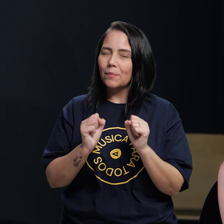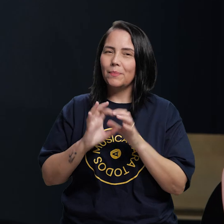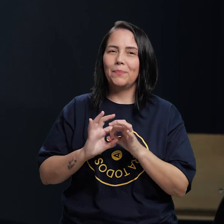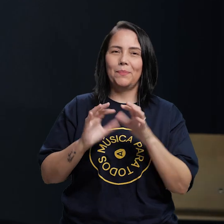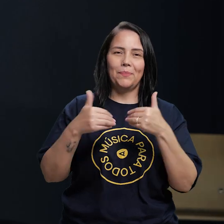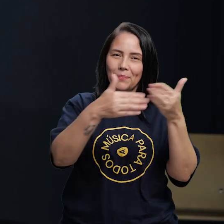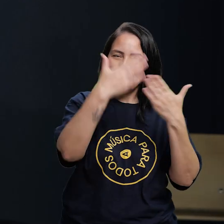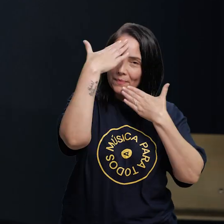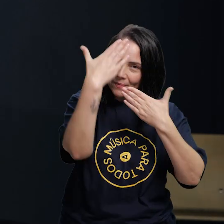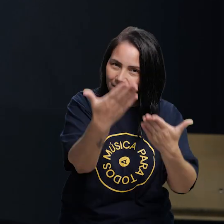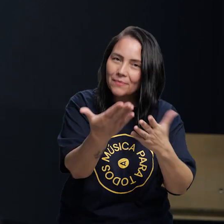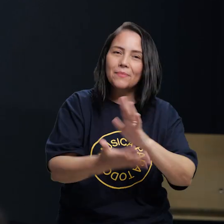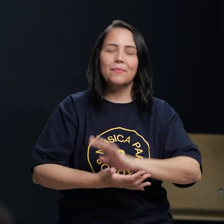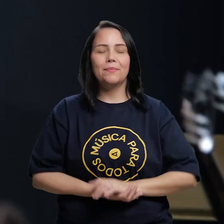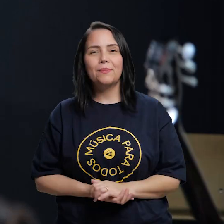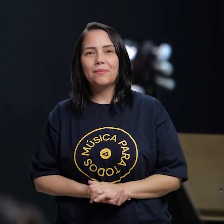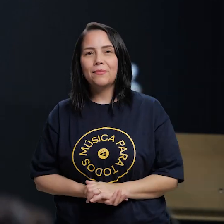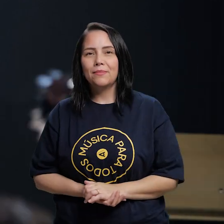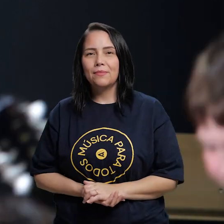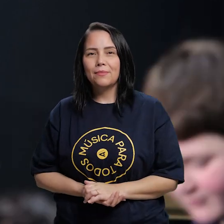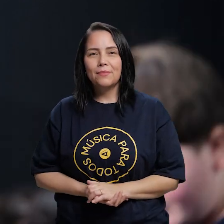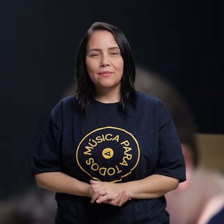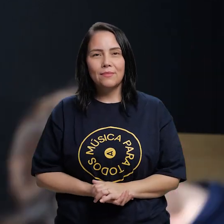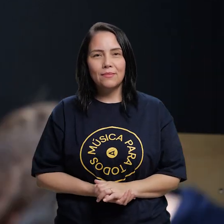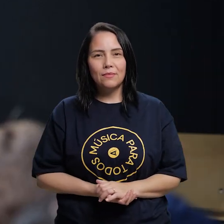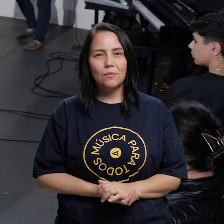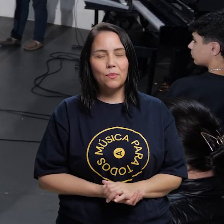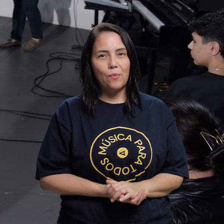Podem voltar para o lugar de vocês, obrigado.